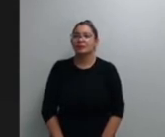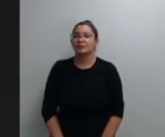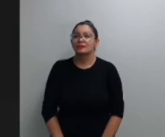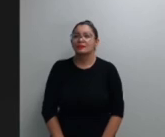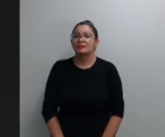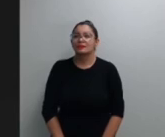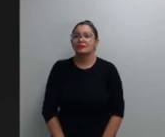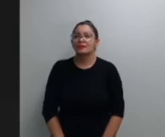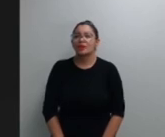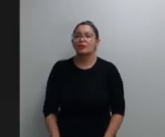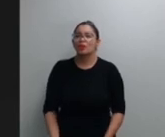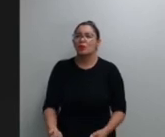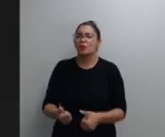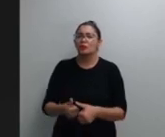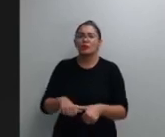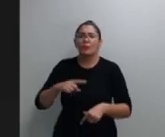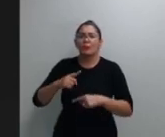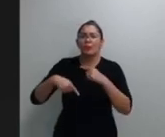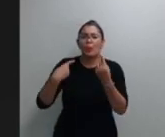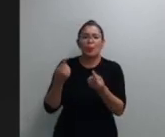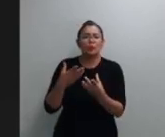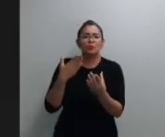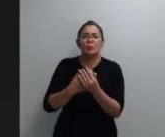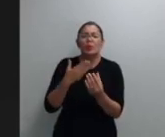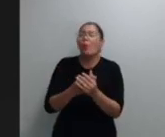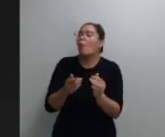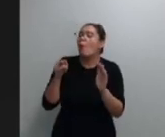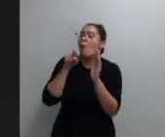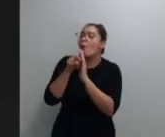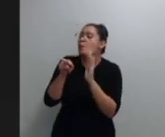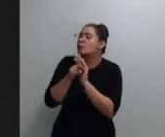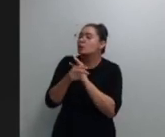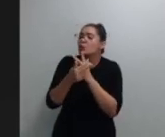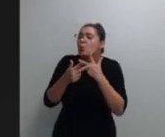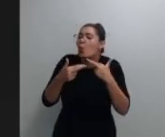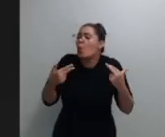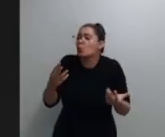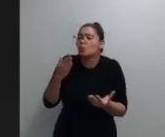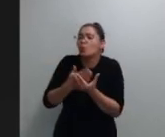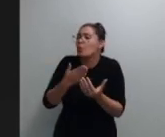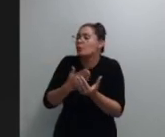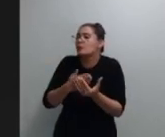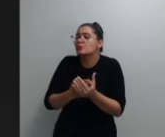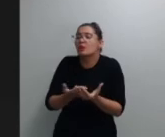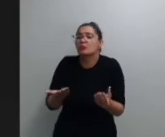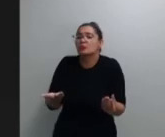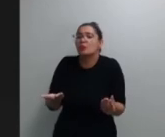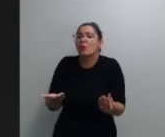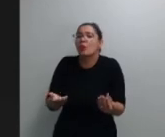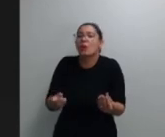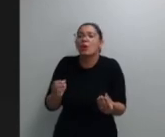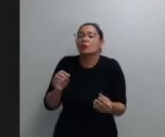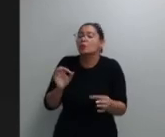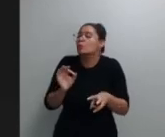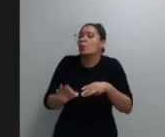teria que ficar pra depois mas aí eu pergunto se não tem nenhum outro por exemplo dos casos em que o ministro Napoleão